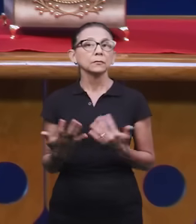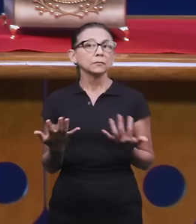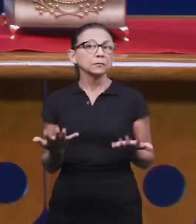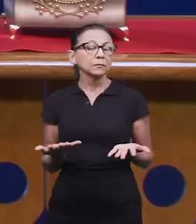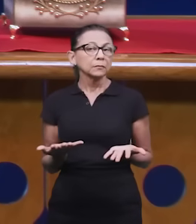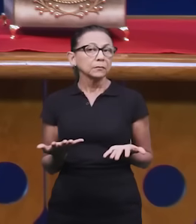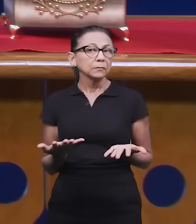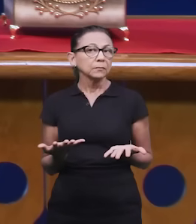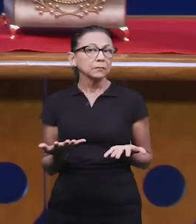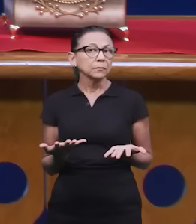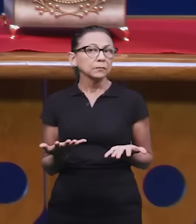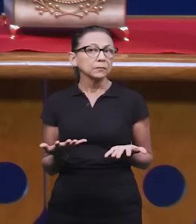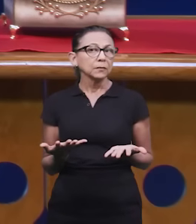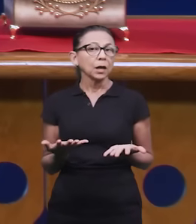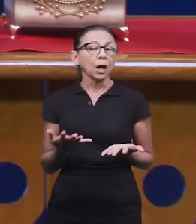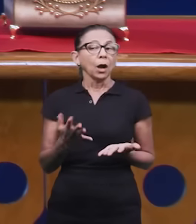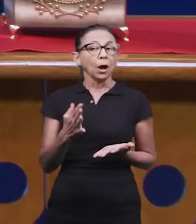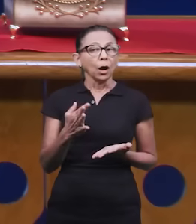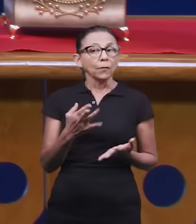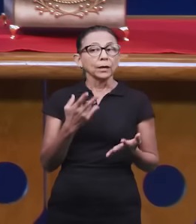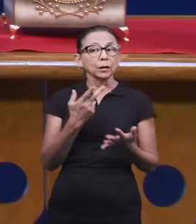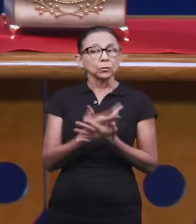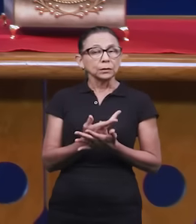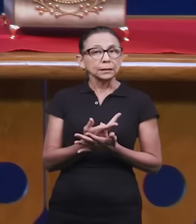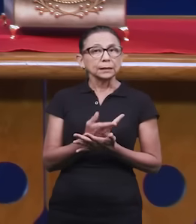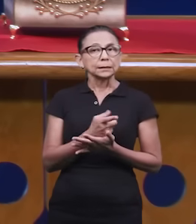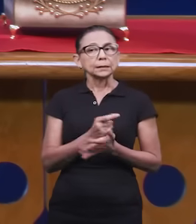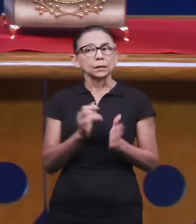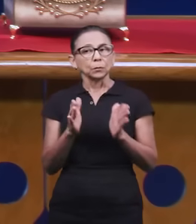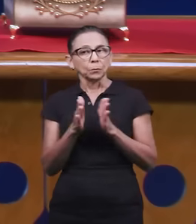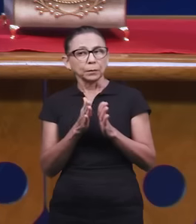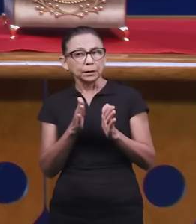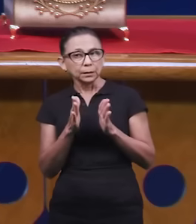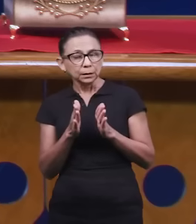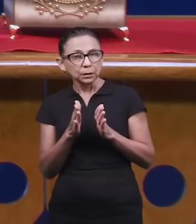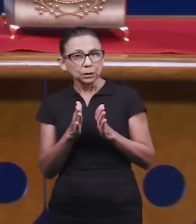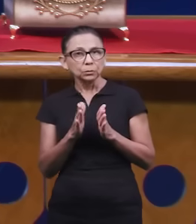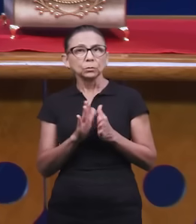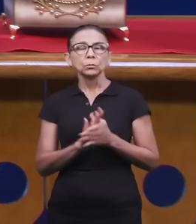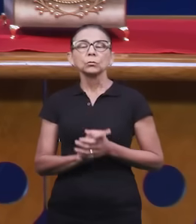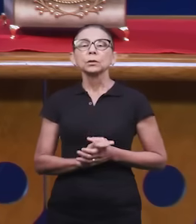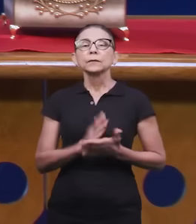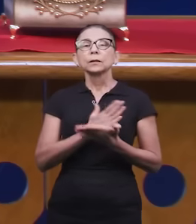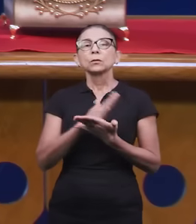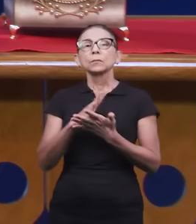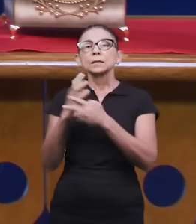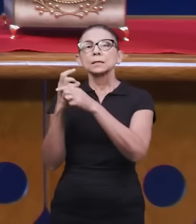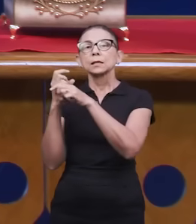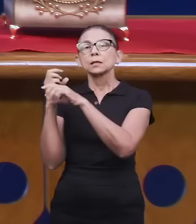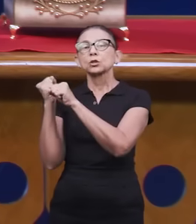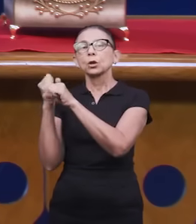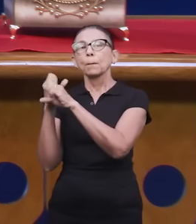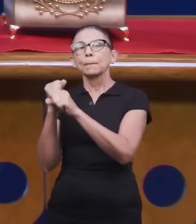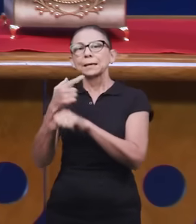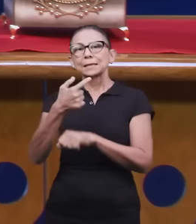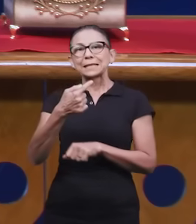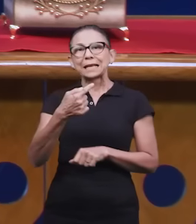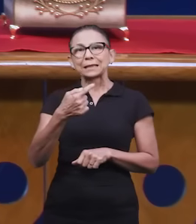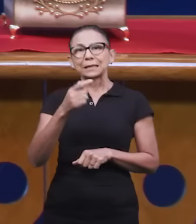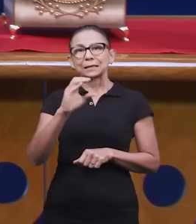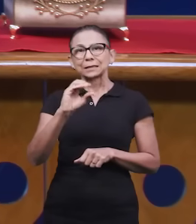E disse que a partir de um determinado momento, que vamos dizer logo em seguida, seriam contadas